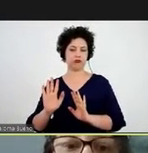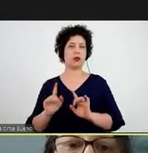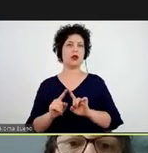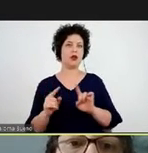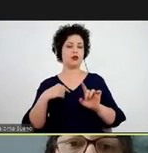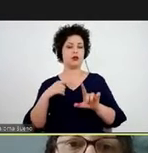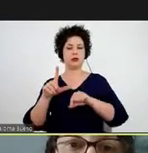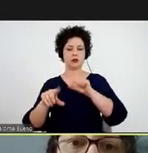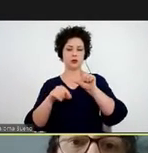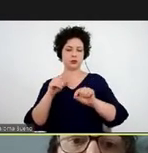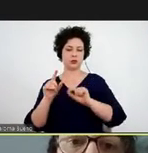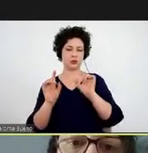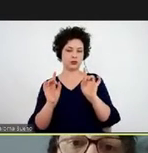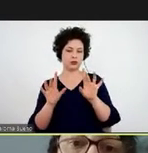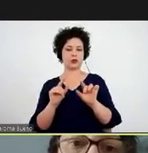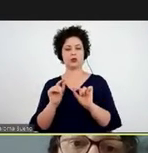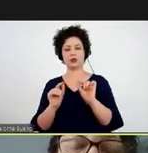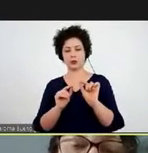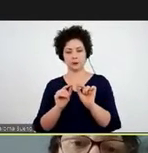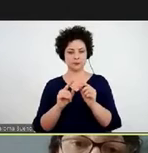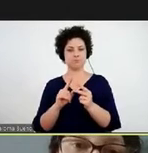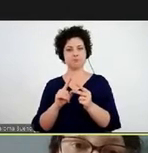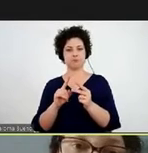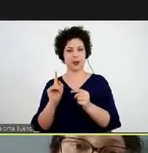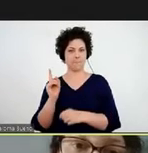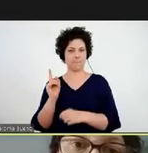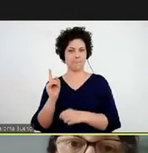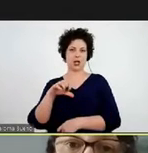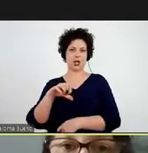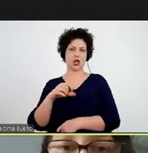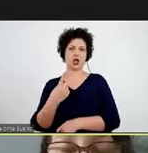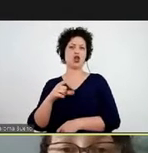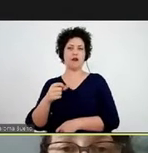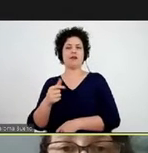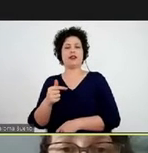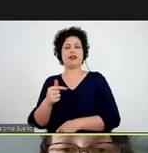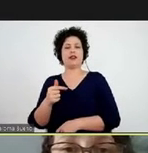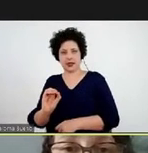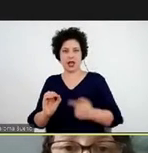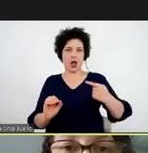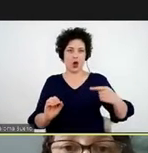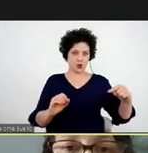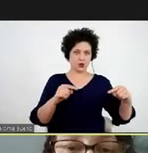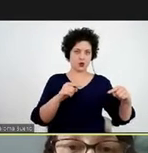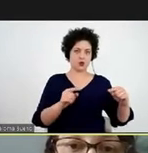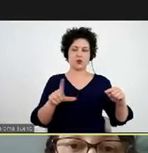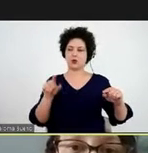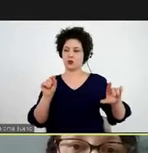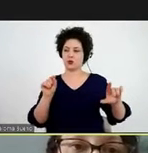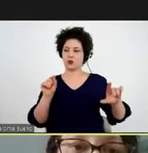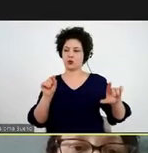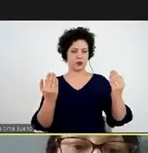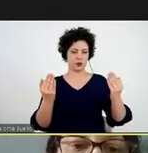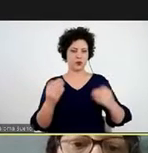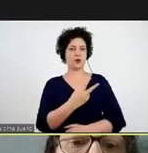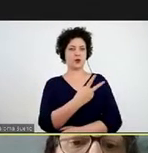vou selecionar apenas a primeira década, 1970, e a última desse escopo de estudo, que é nos